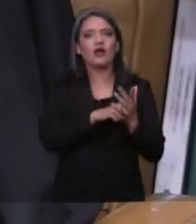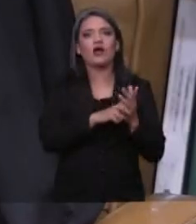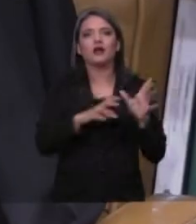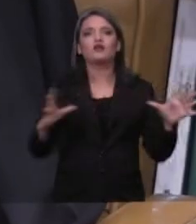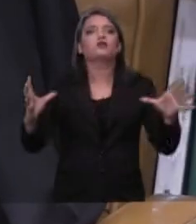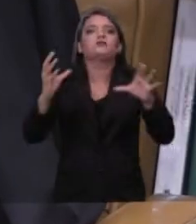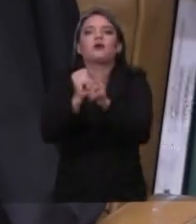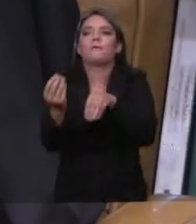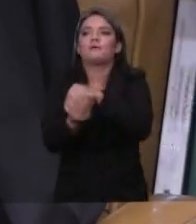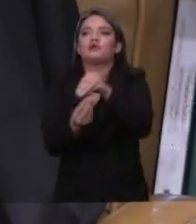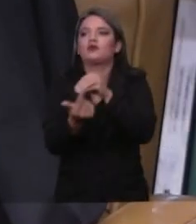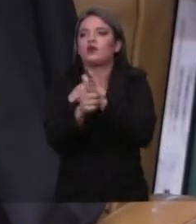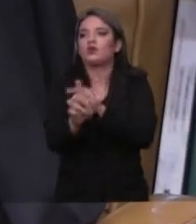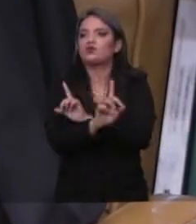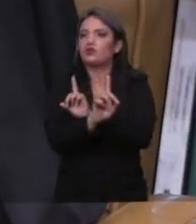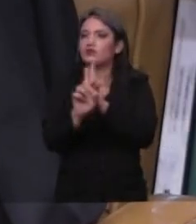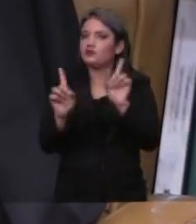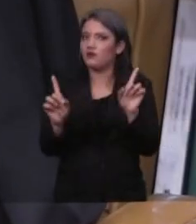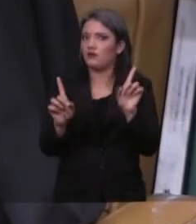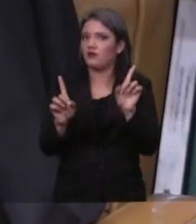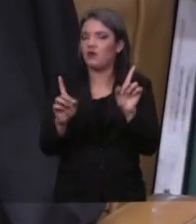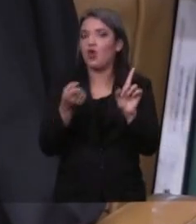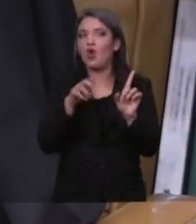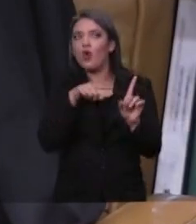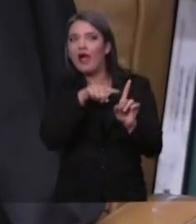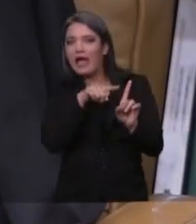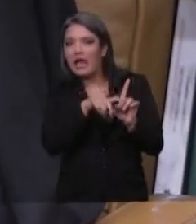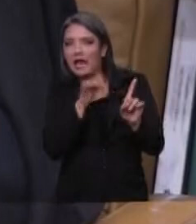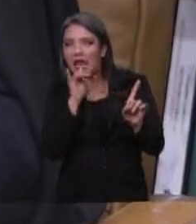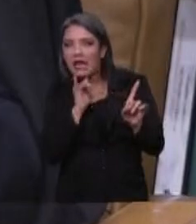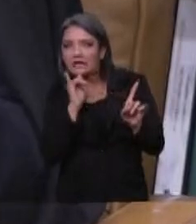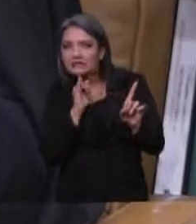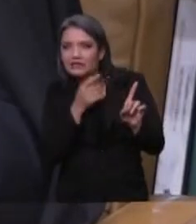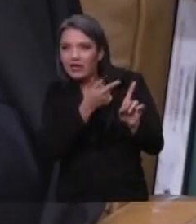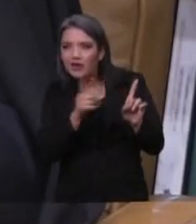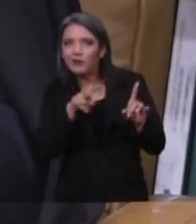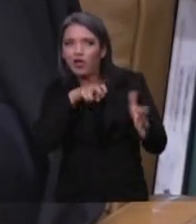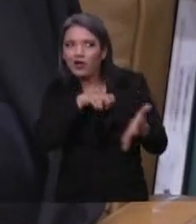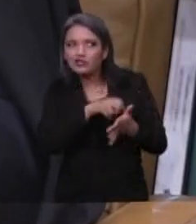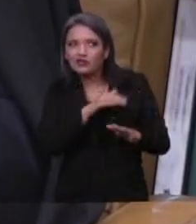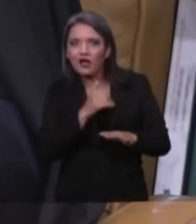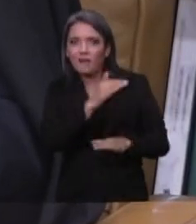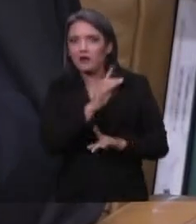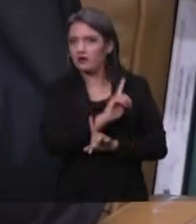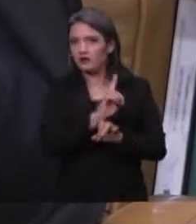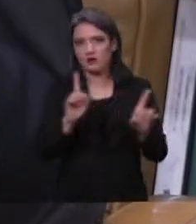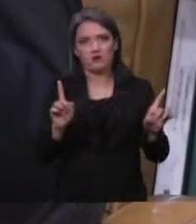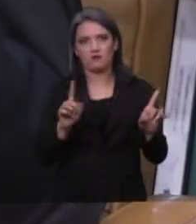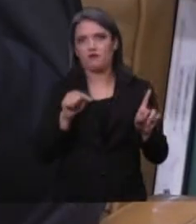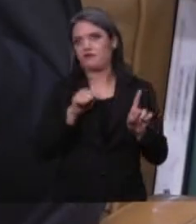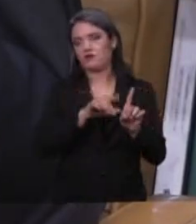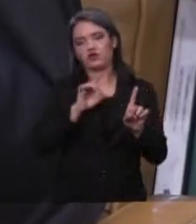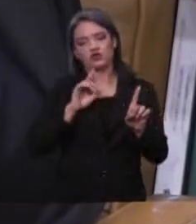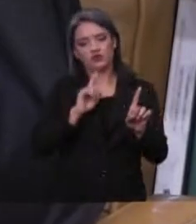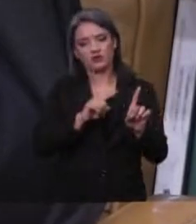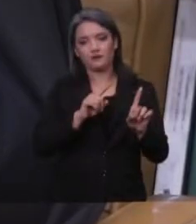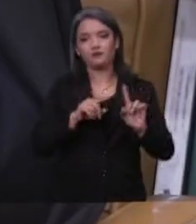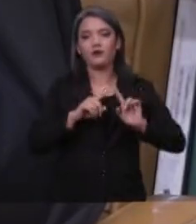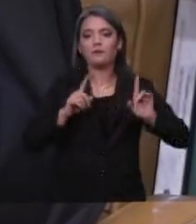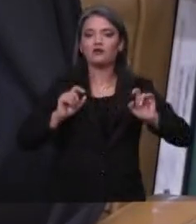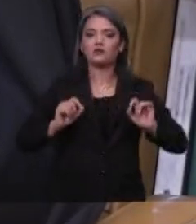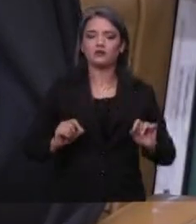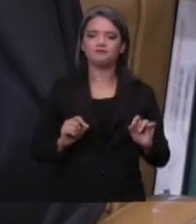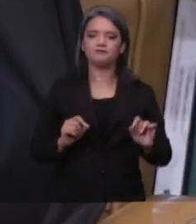a contextualização de que a gravidade da defesa de um golpe